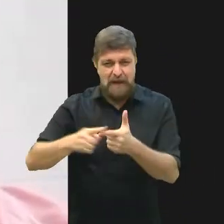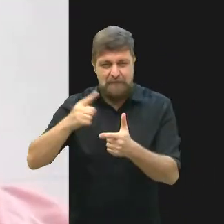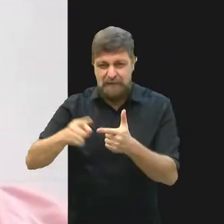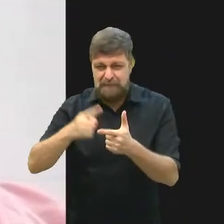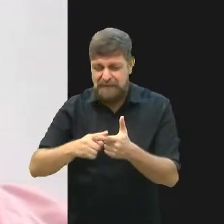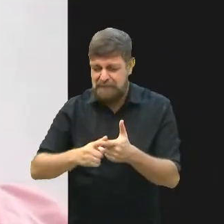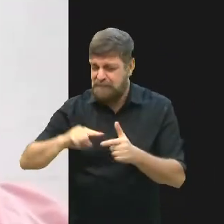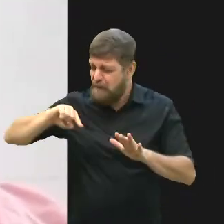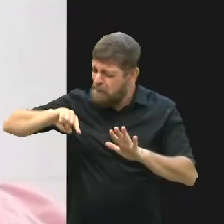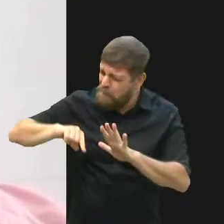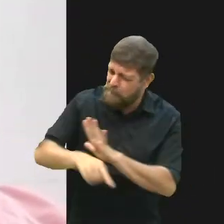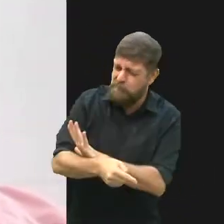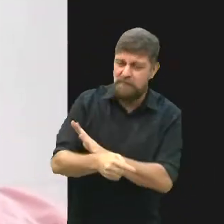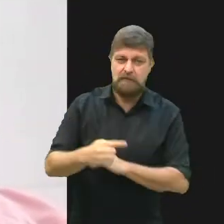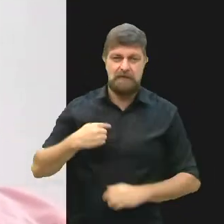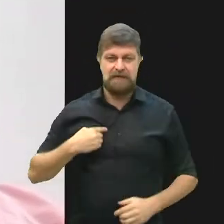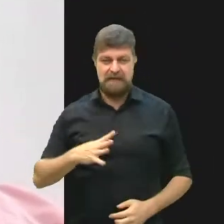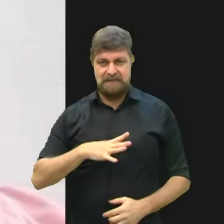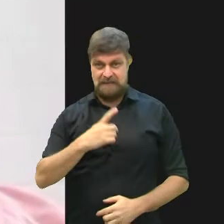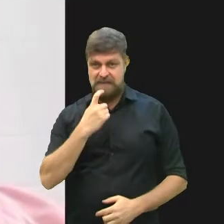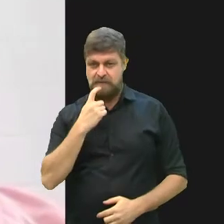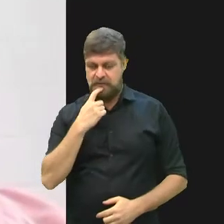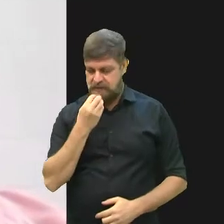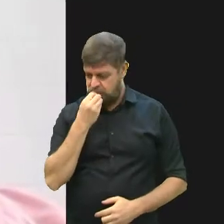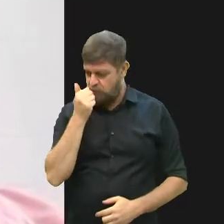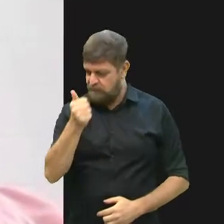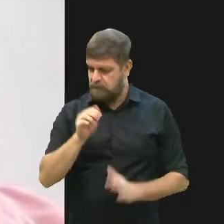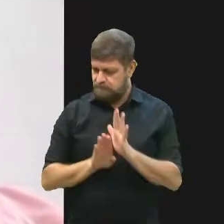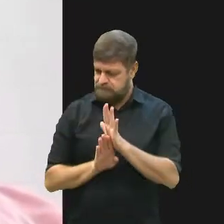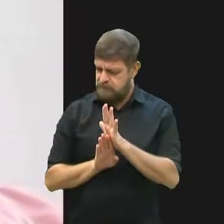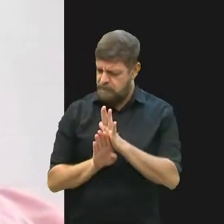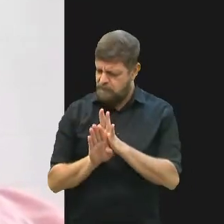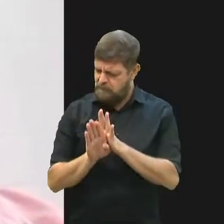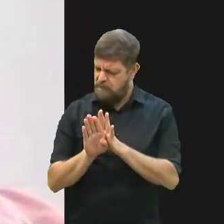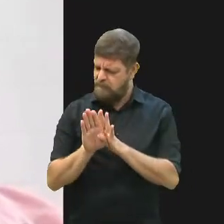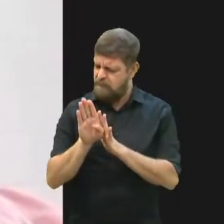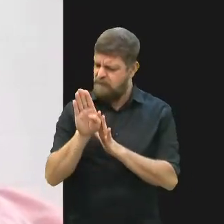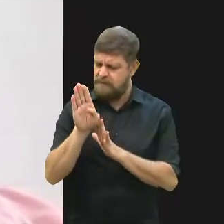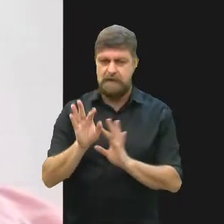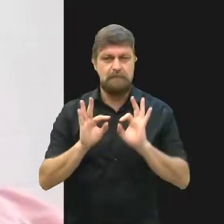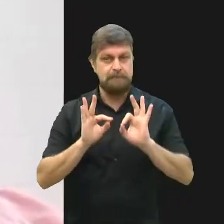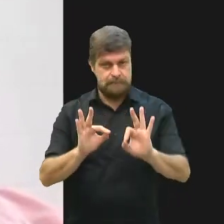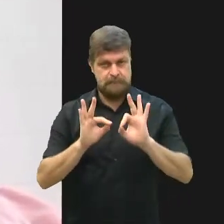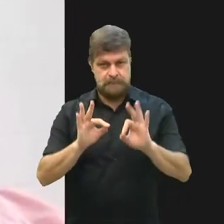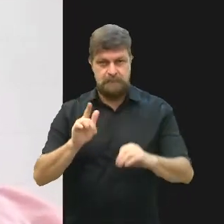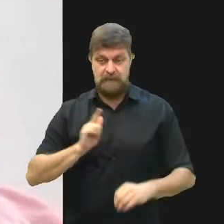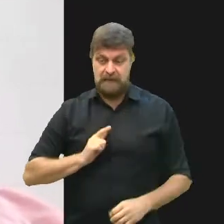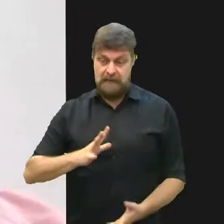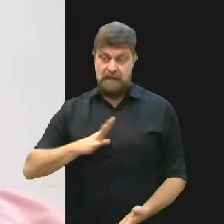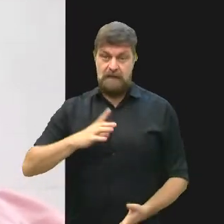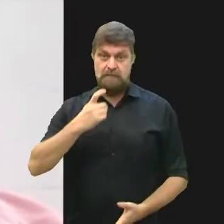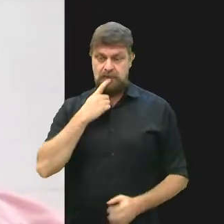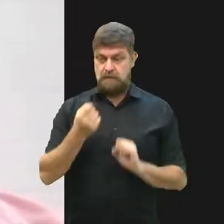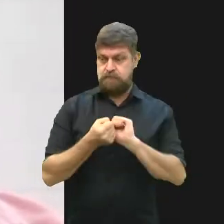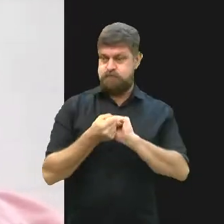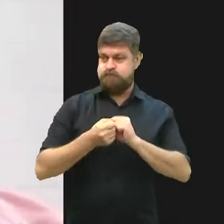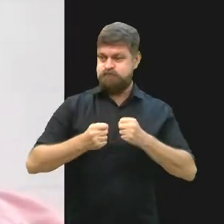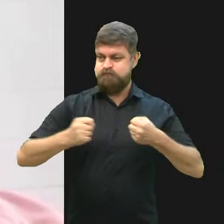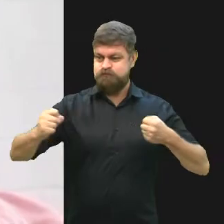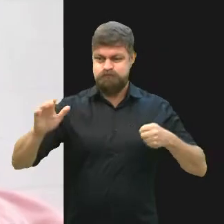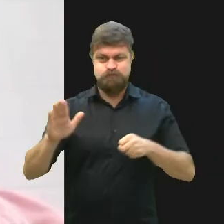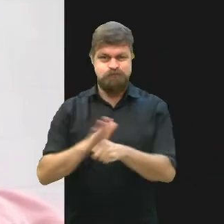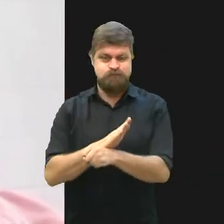complexo. Então, Campinas está indo bem, está liderando essa agenda com outras poucas cidades grandes, né? E a